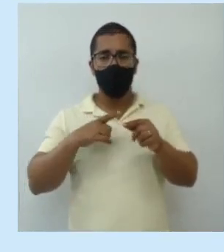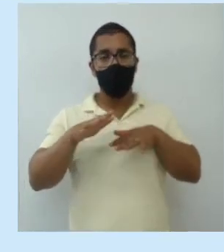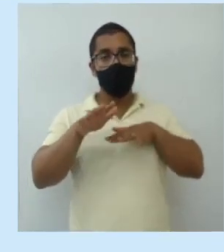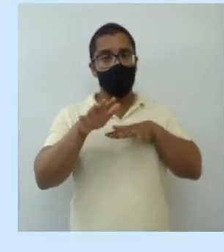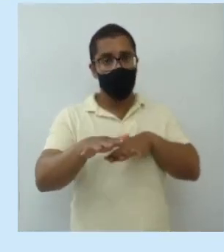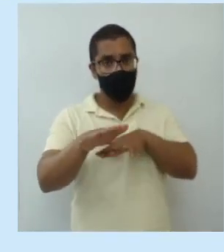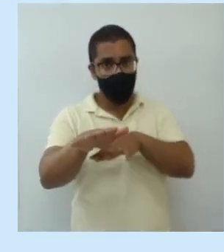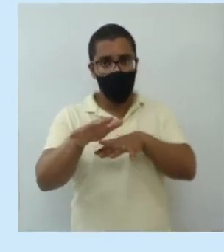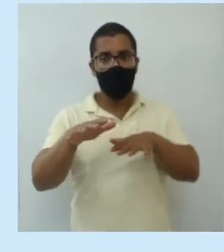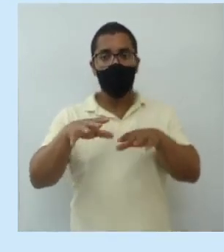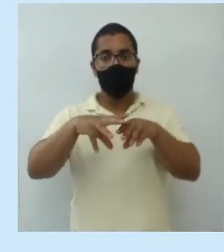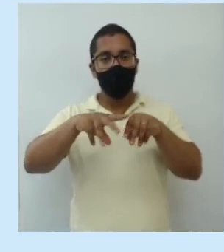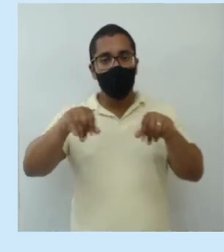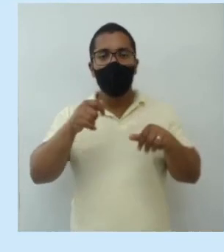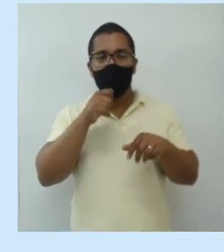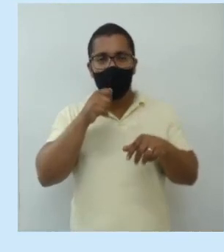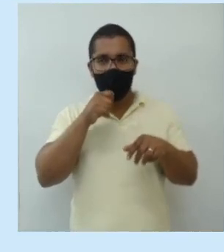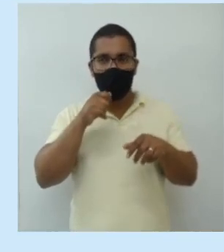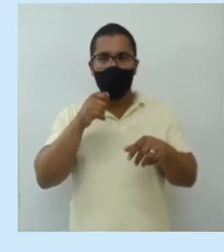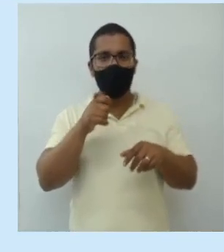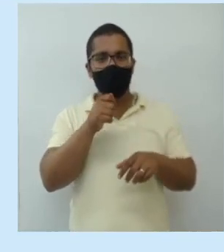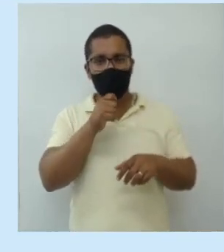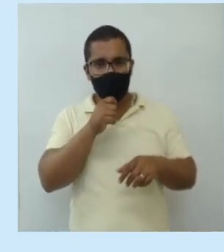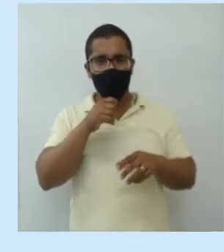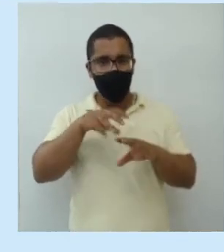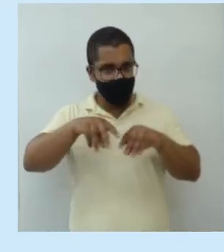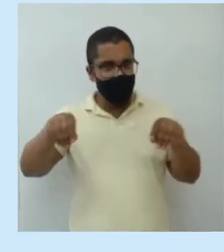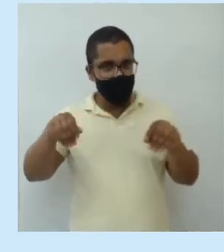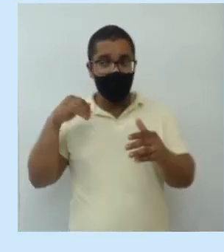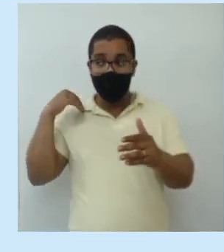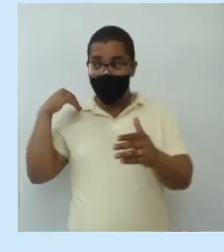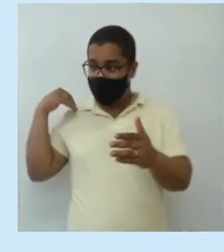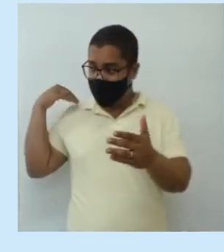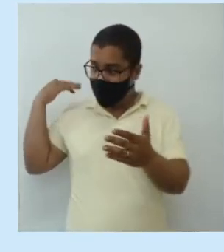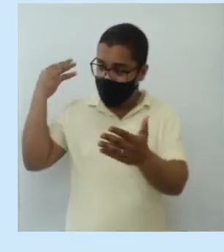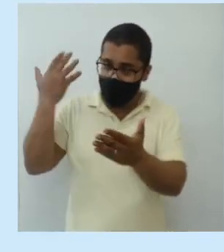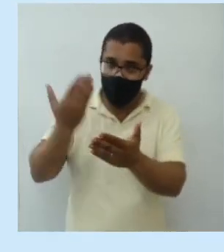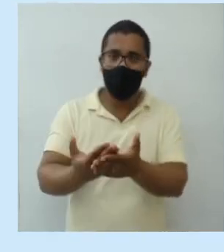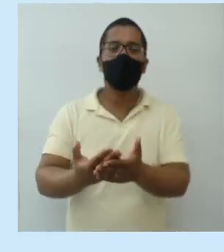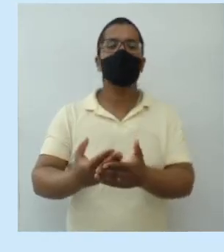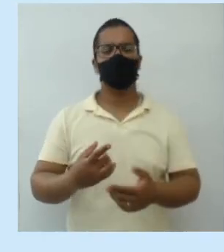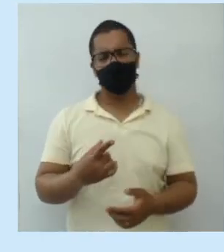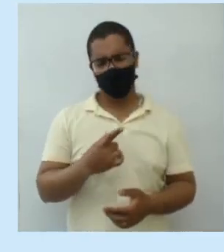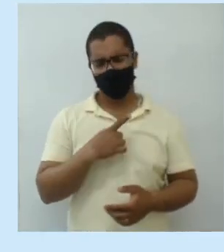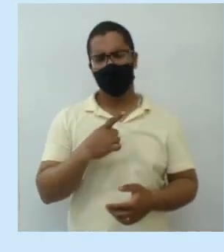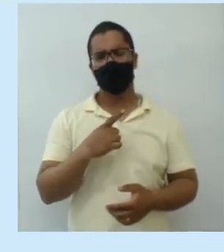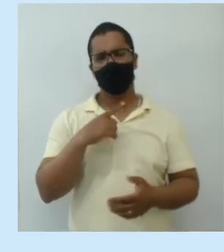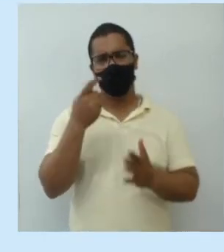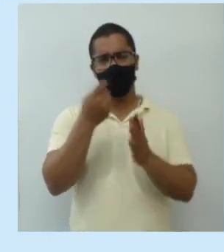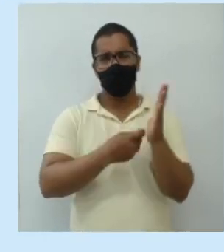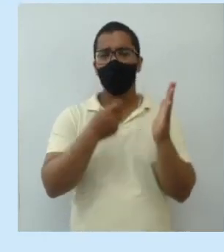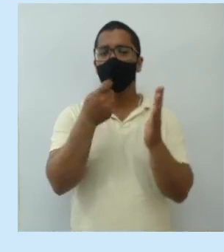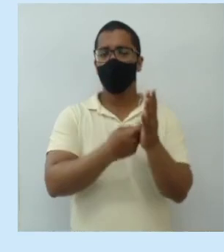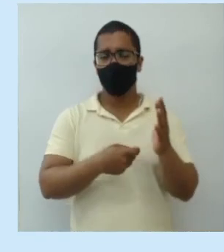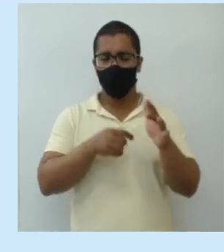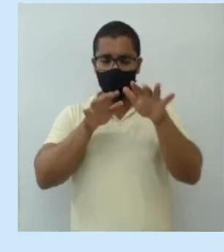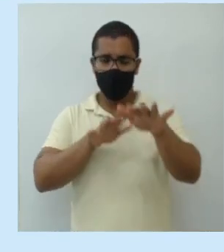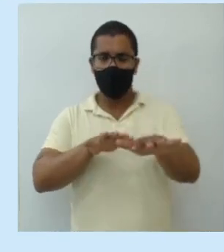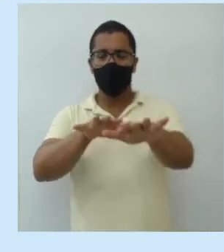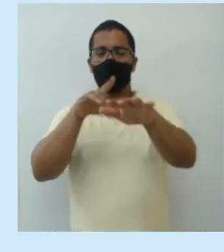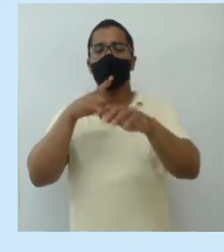movimento dos sem terra que vem até os dias de hoje debatendo e lutando por reforma agrária. Um fato que foi